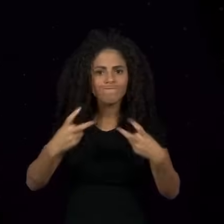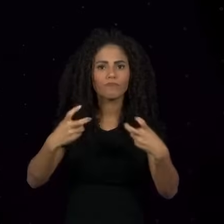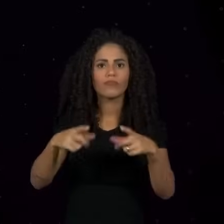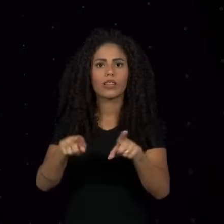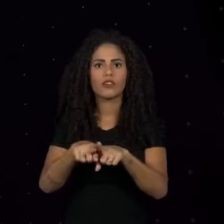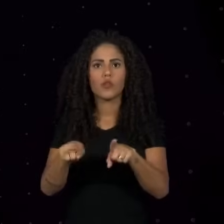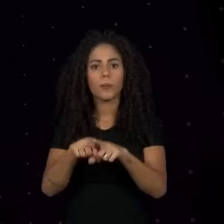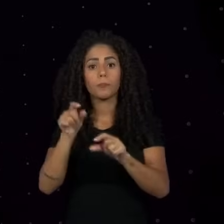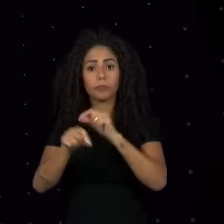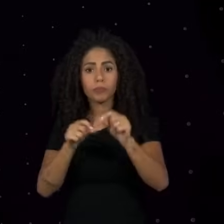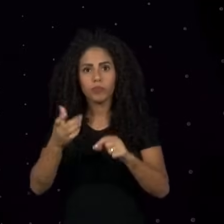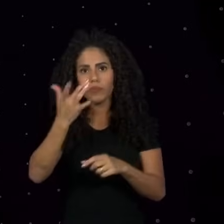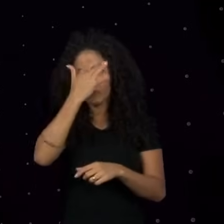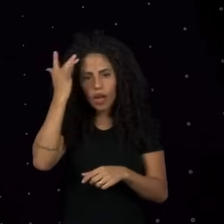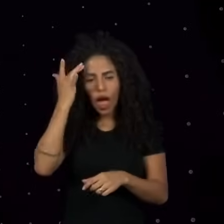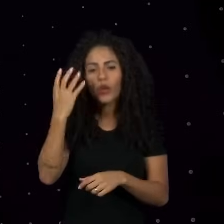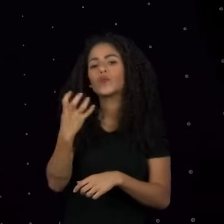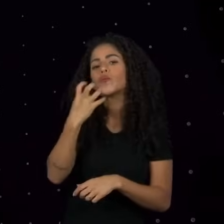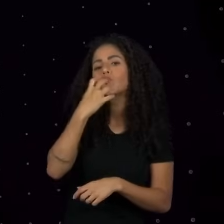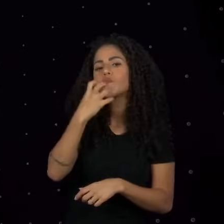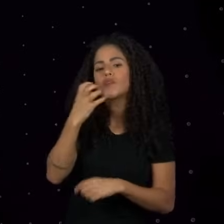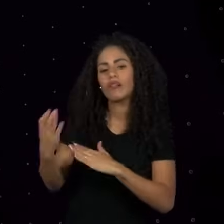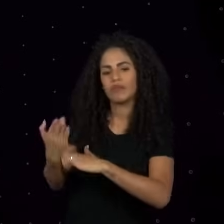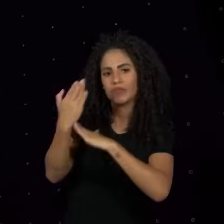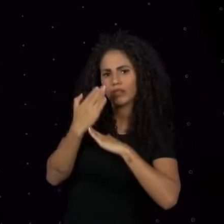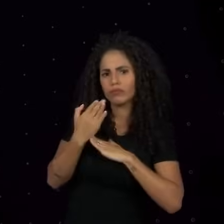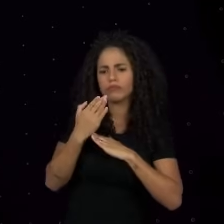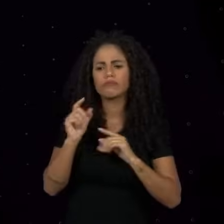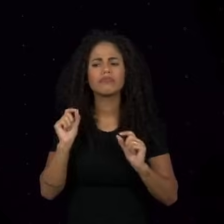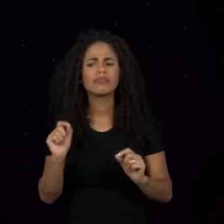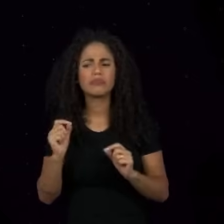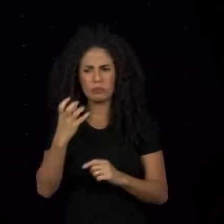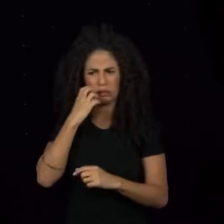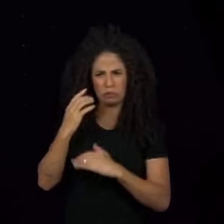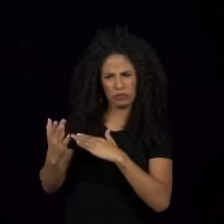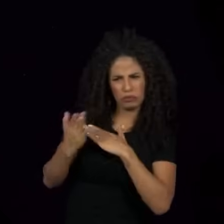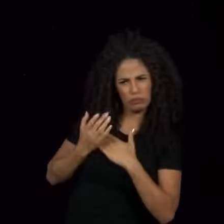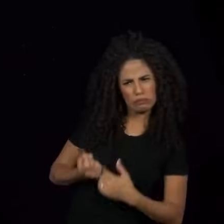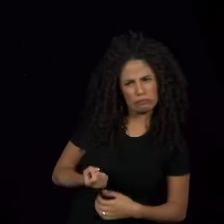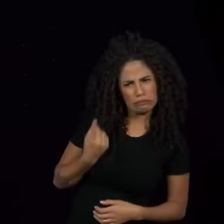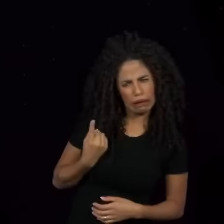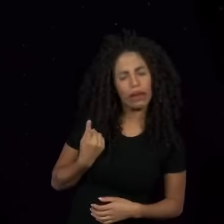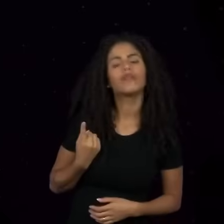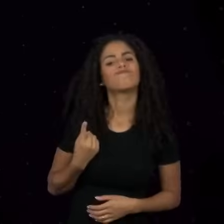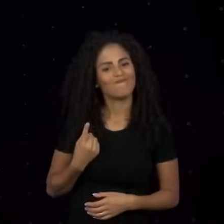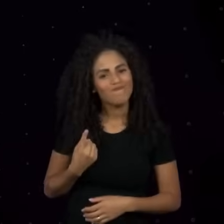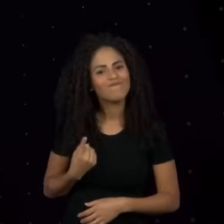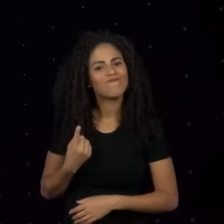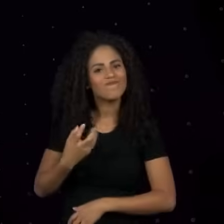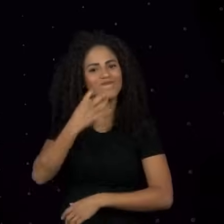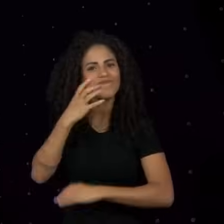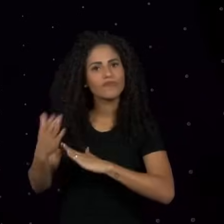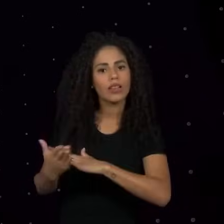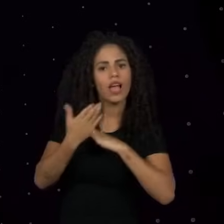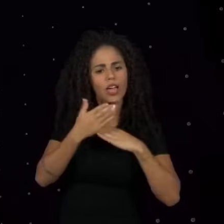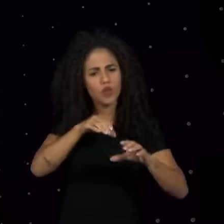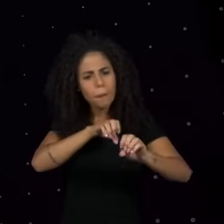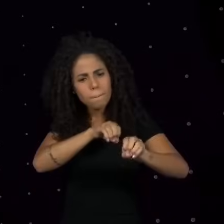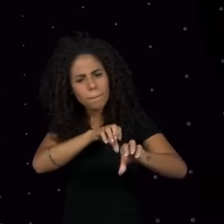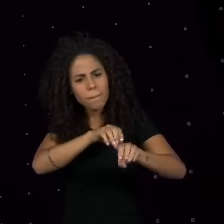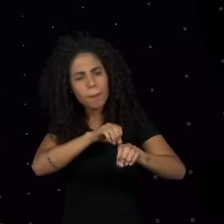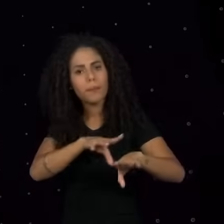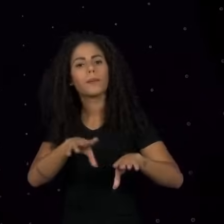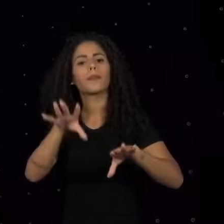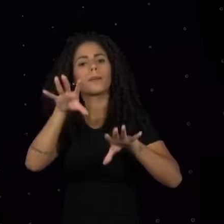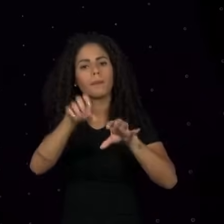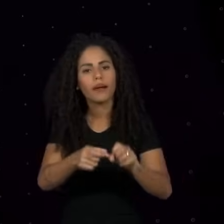a recomendação de um cão de assistência, onde eu não fazia a menor ideia do que era um cão de assistência. Então, ele vai ser treinado também para buscar